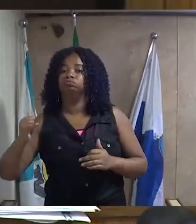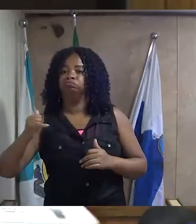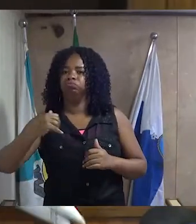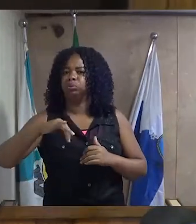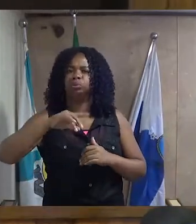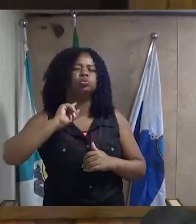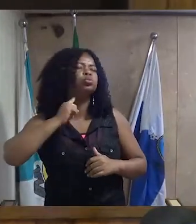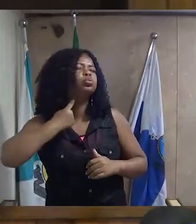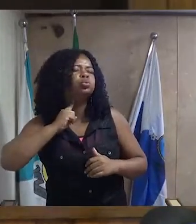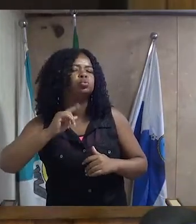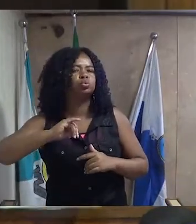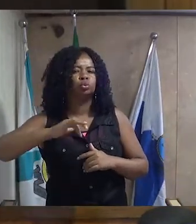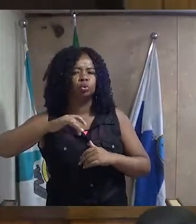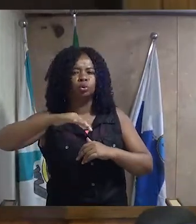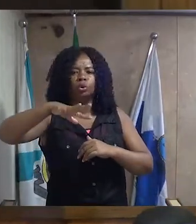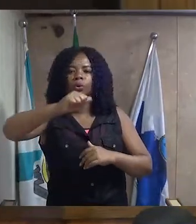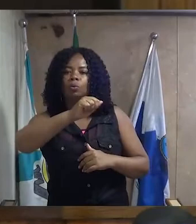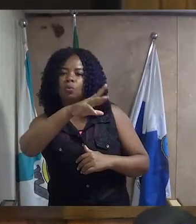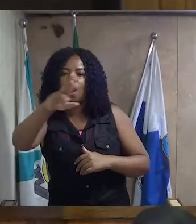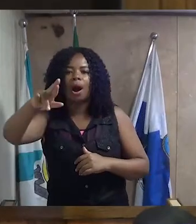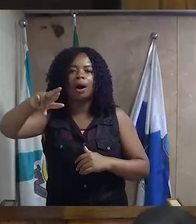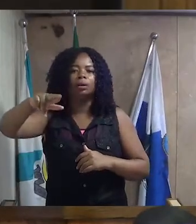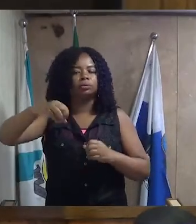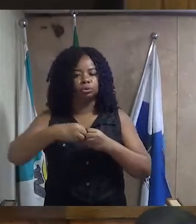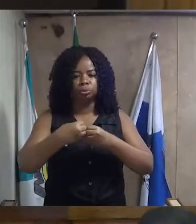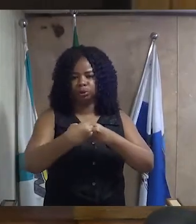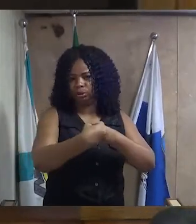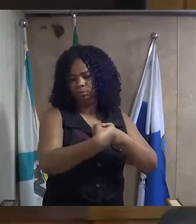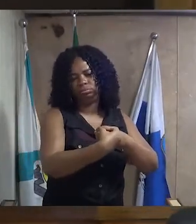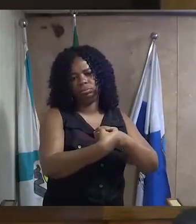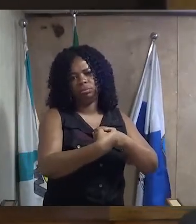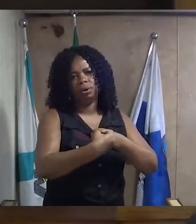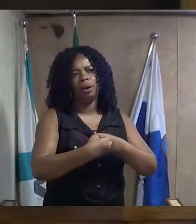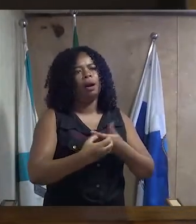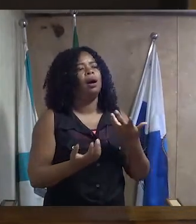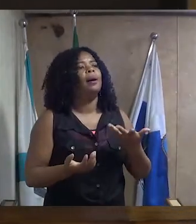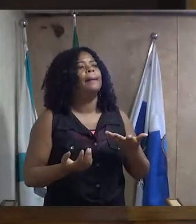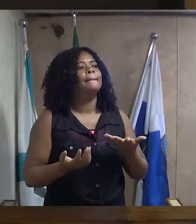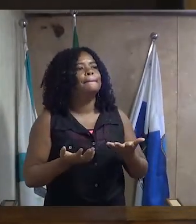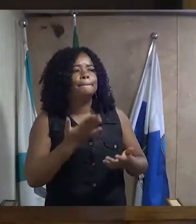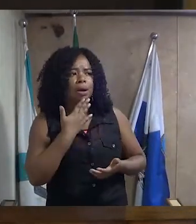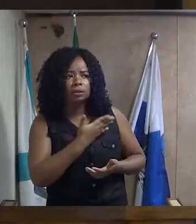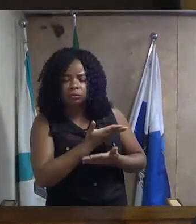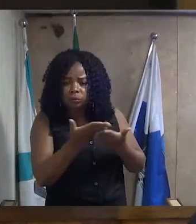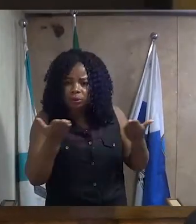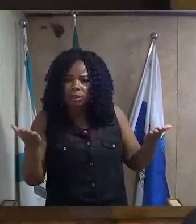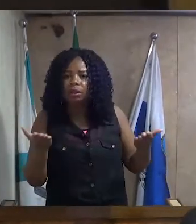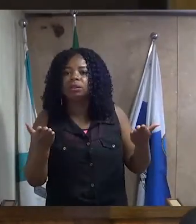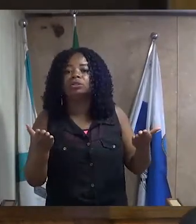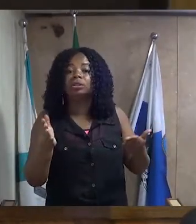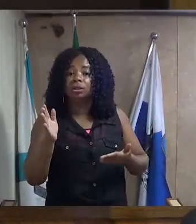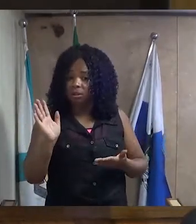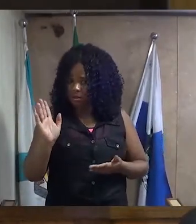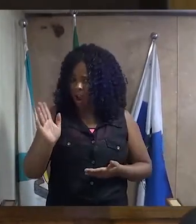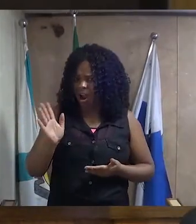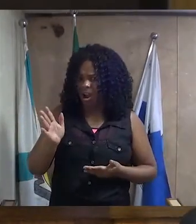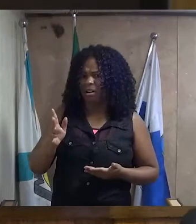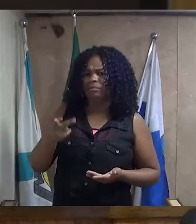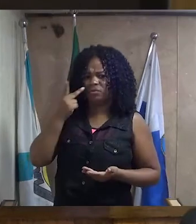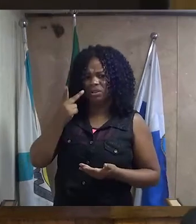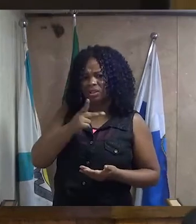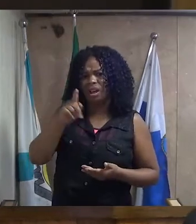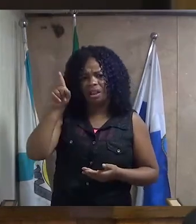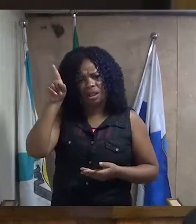presidente, peço a vocês, novos edis, em breve estarei indo a Brasília